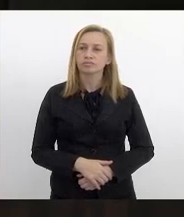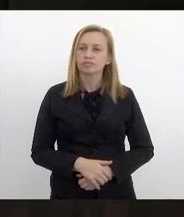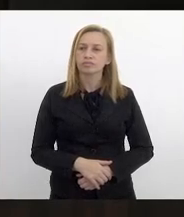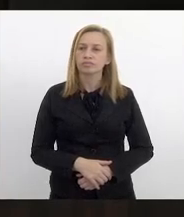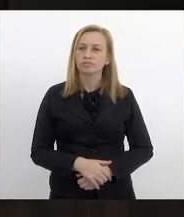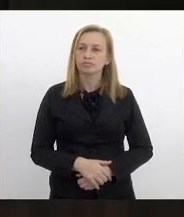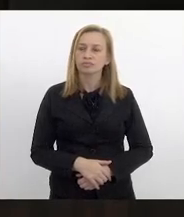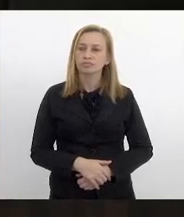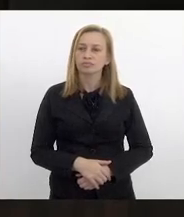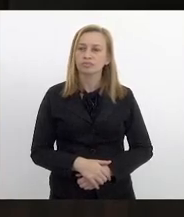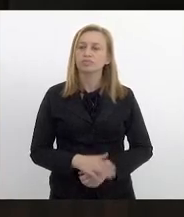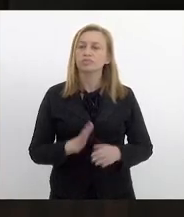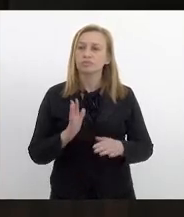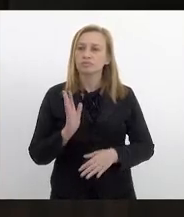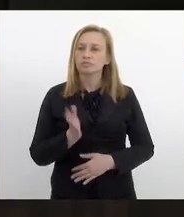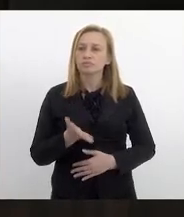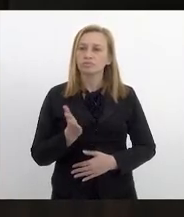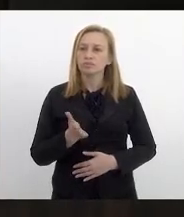Vamos